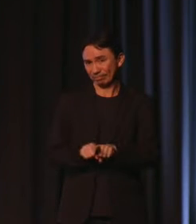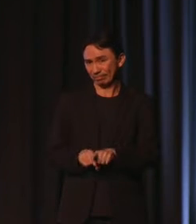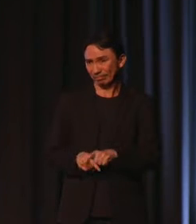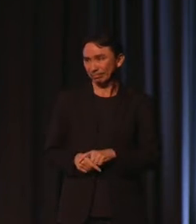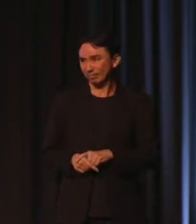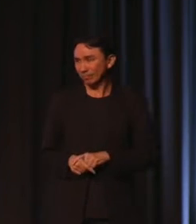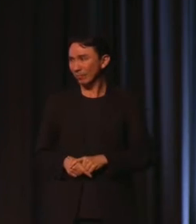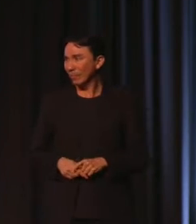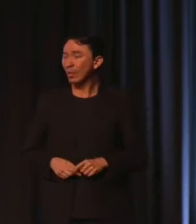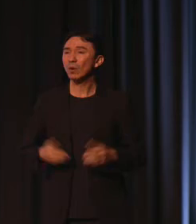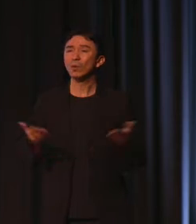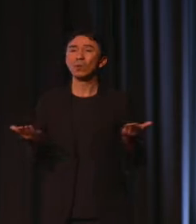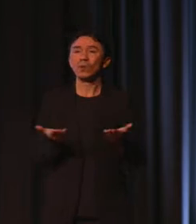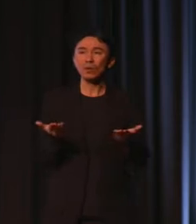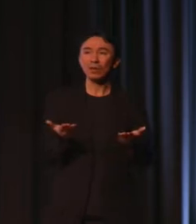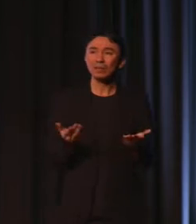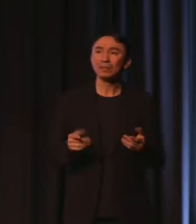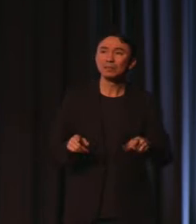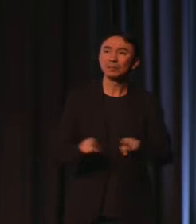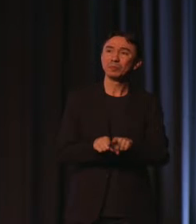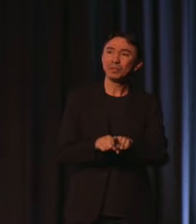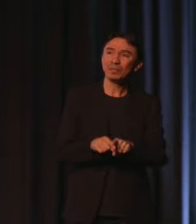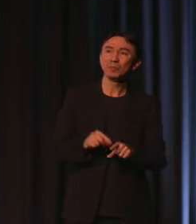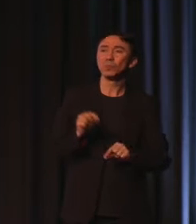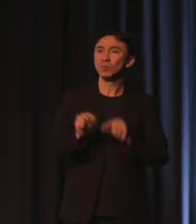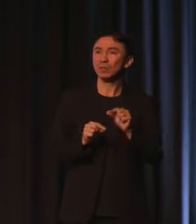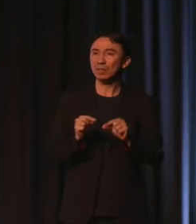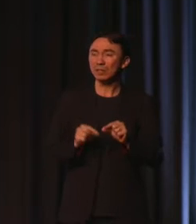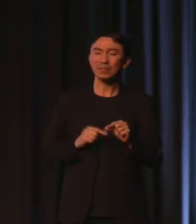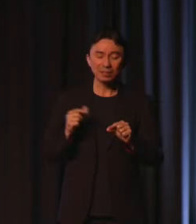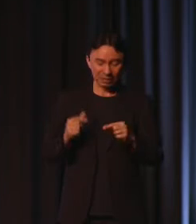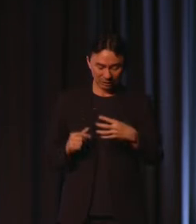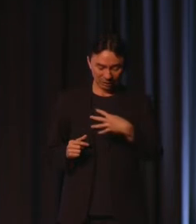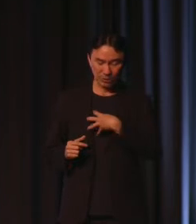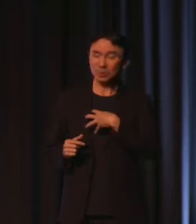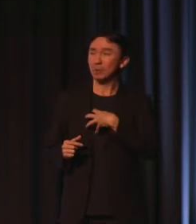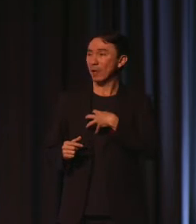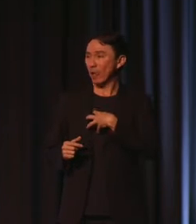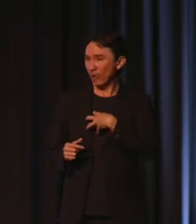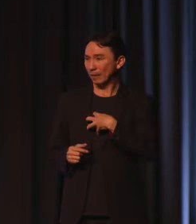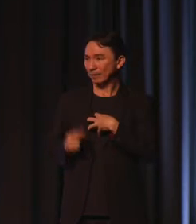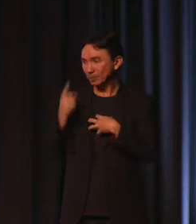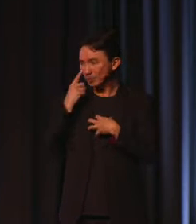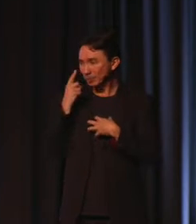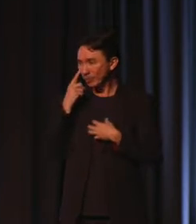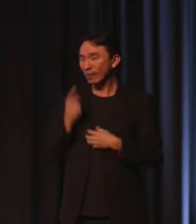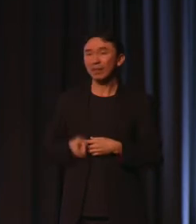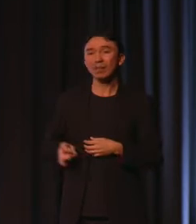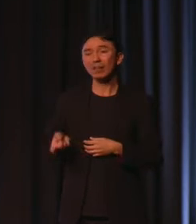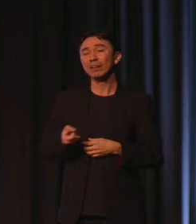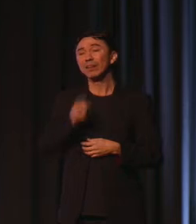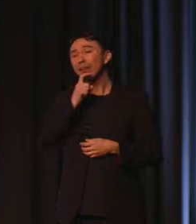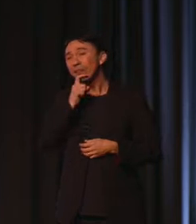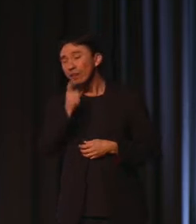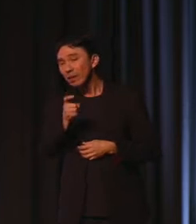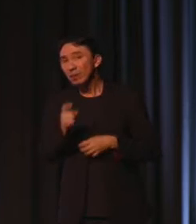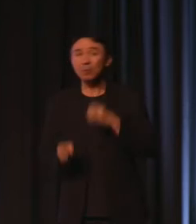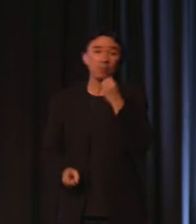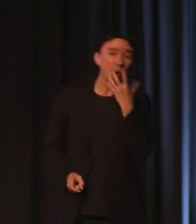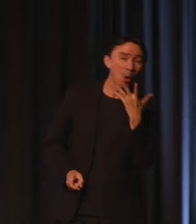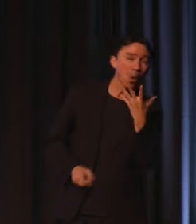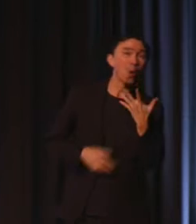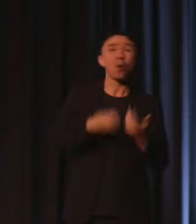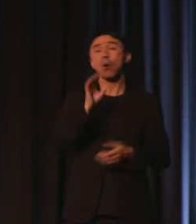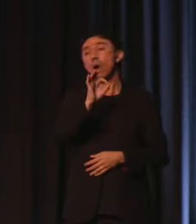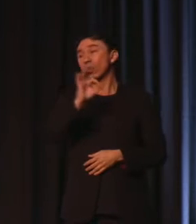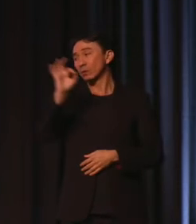de sentimentos em relação ao tratamento domiciliar. Né? O que está verde, acho que mostra que ou é bom ou é ótimo. Né? Então a